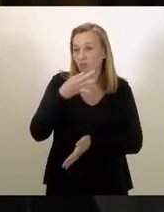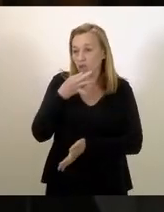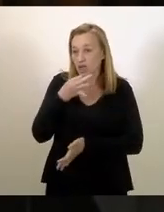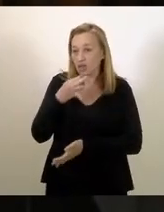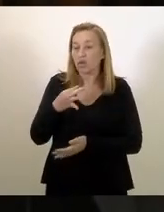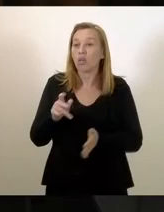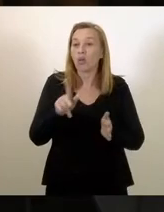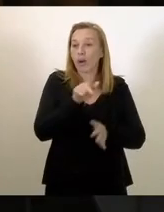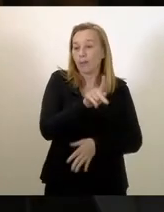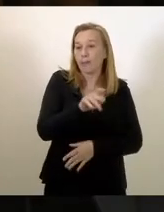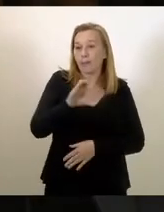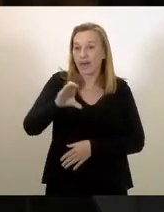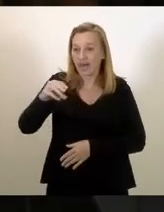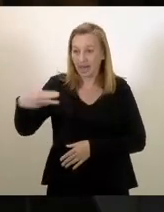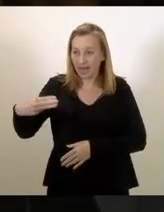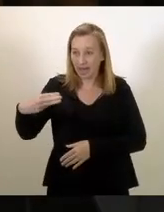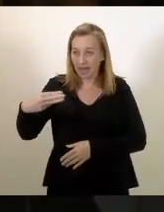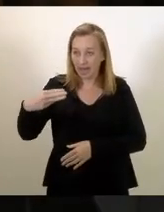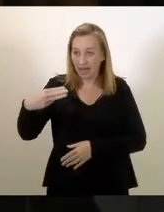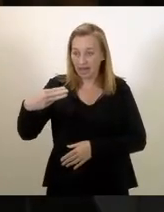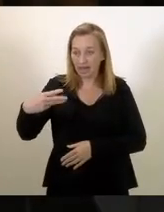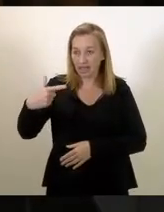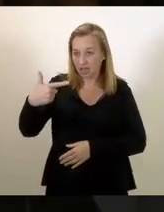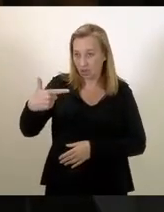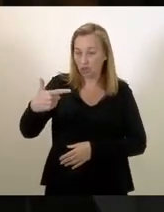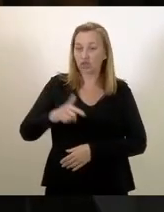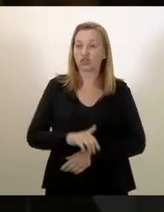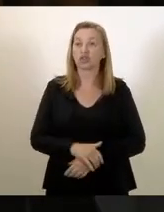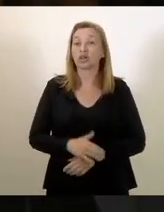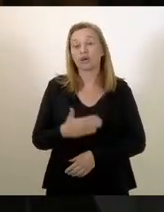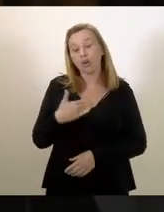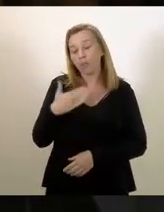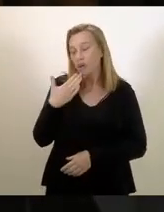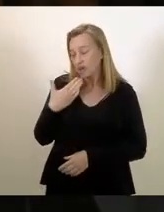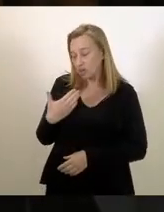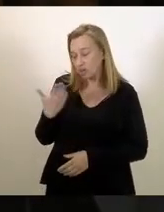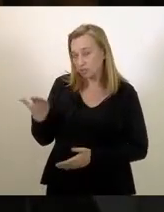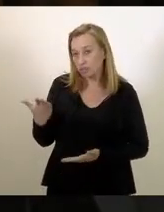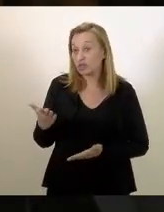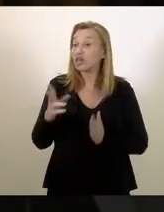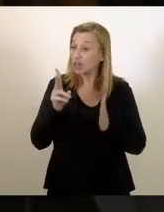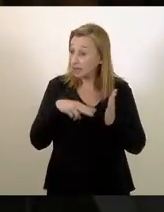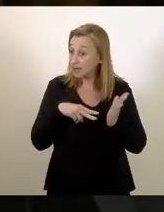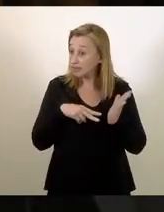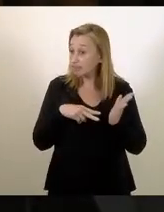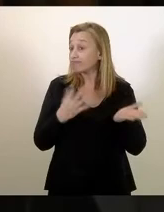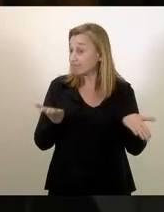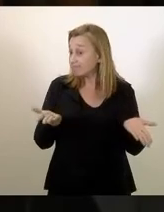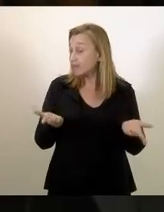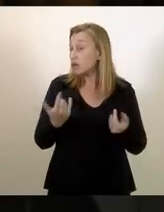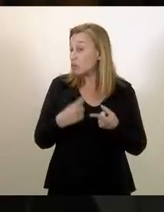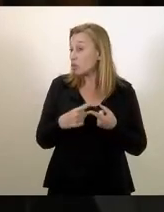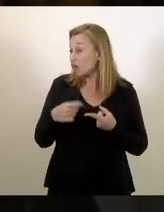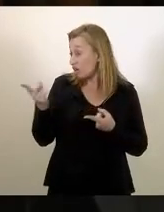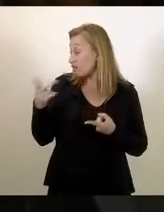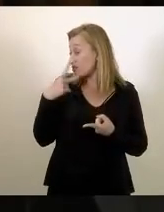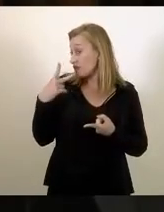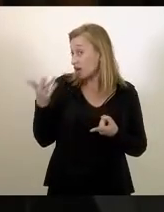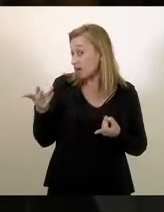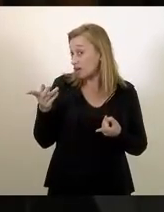PEC 32 que eu sugiro que seja lida porque ele faz uma